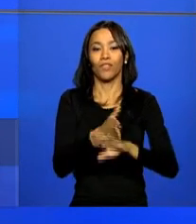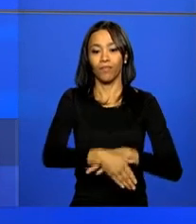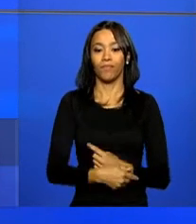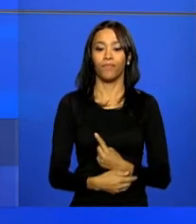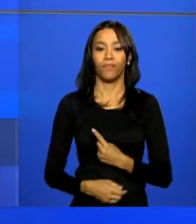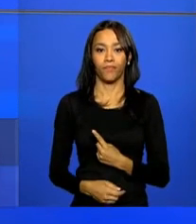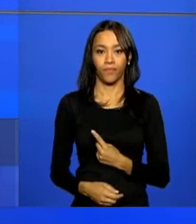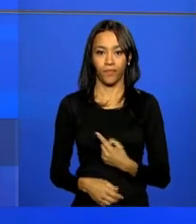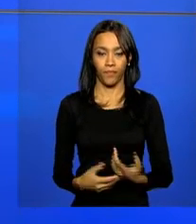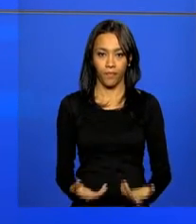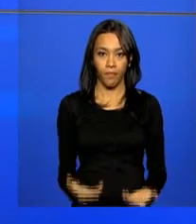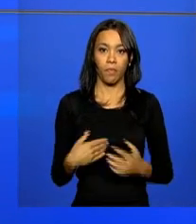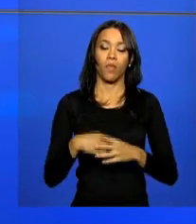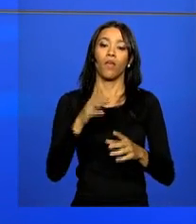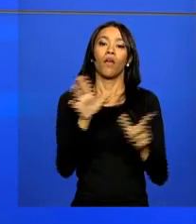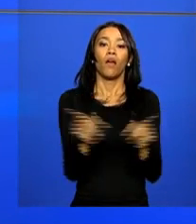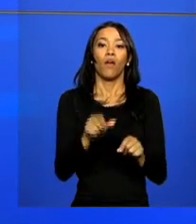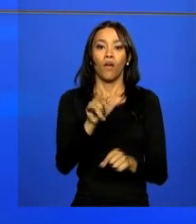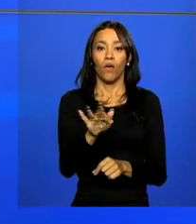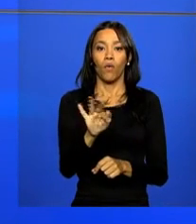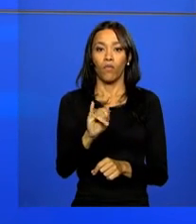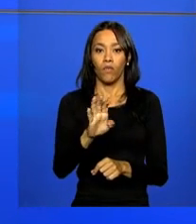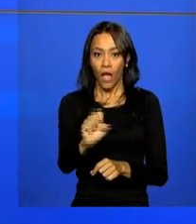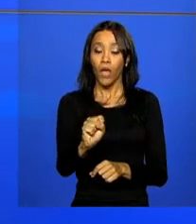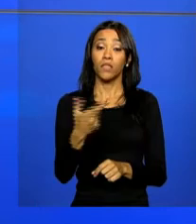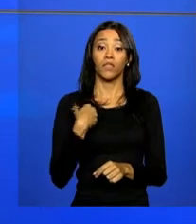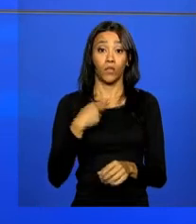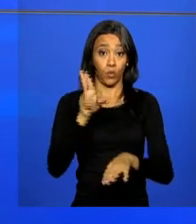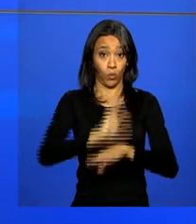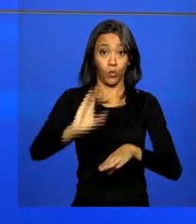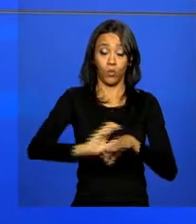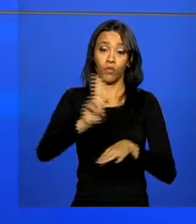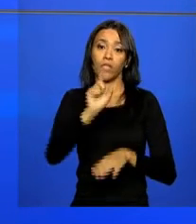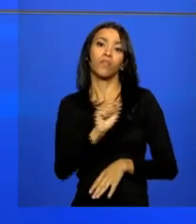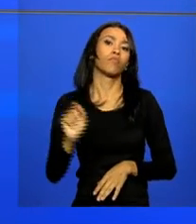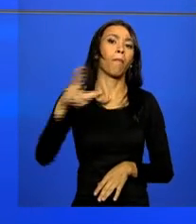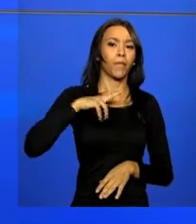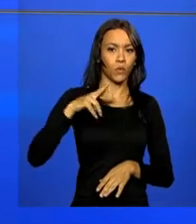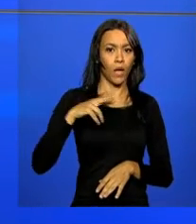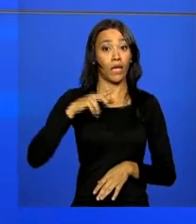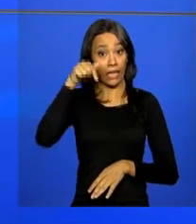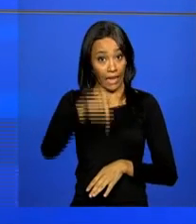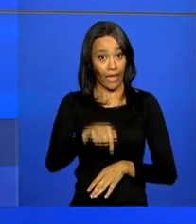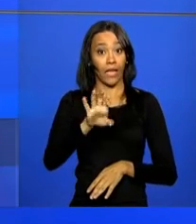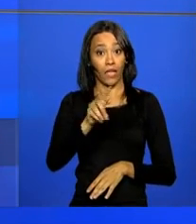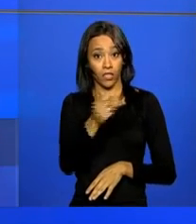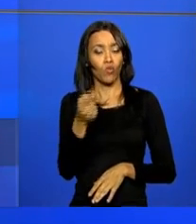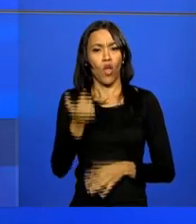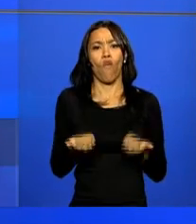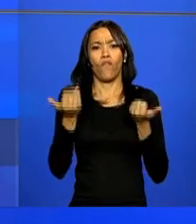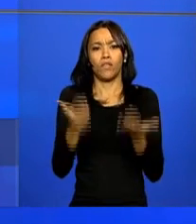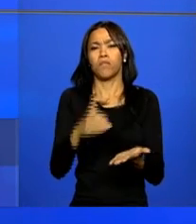mec.gov.br o fies financia cursos superiores em faculdades particulares nesta edição foram oferecidas mais de